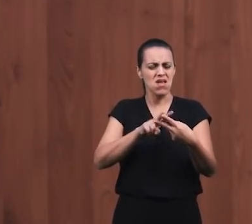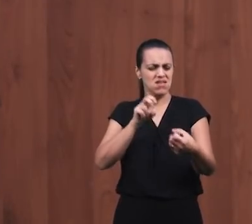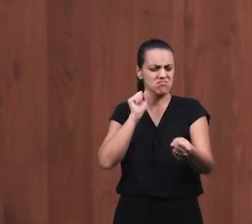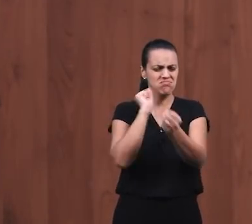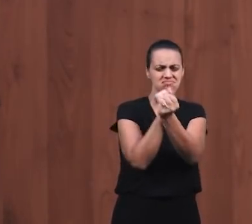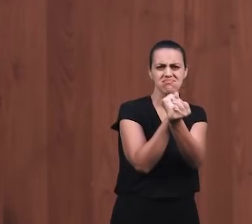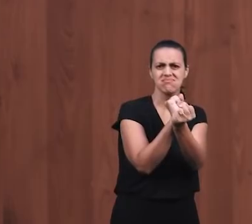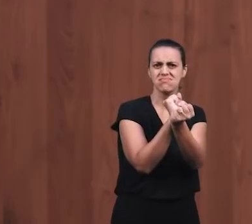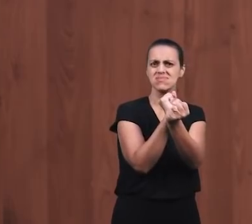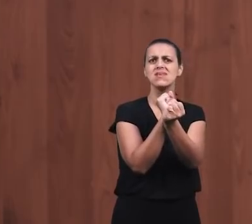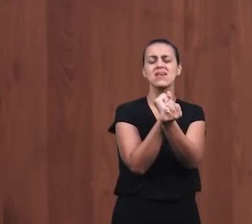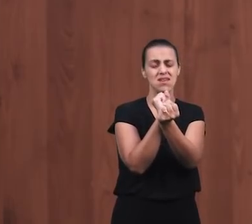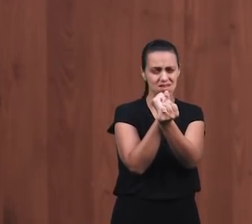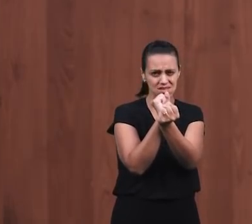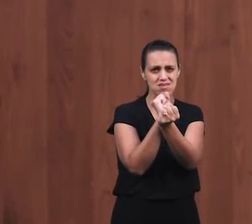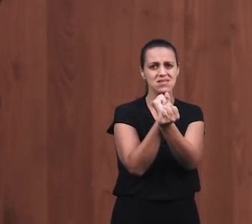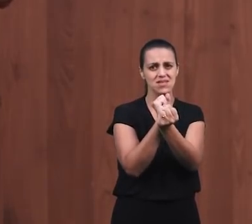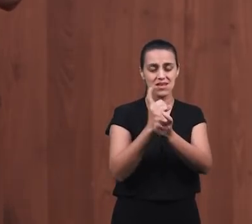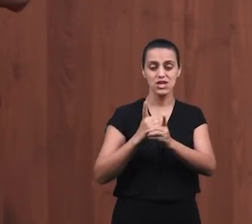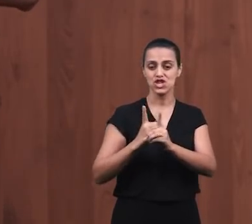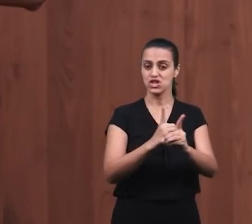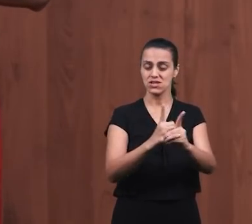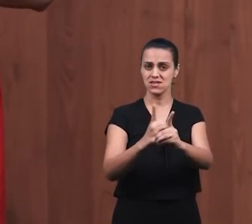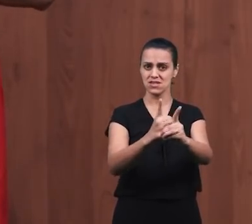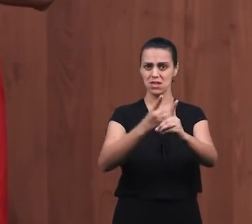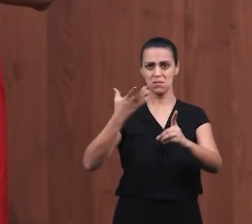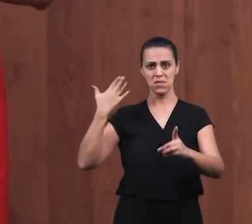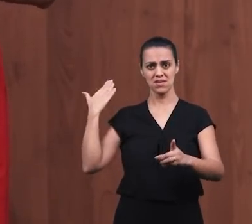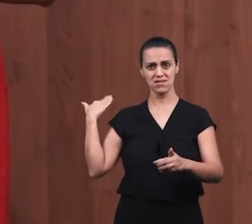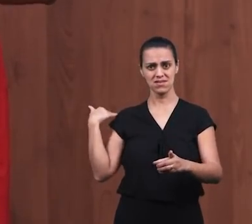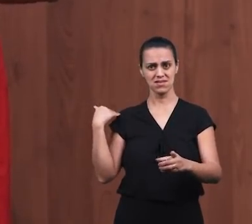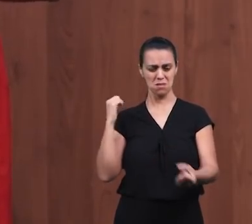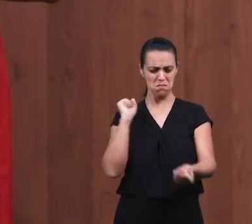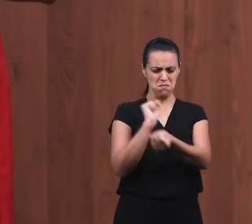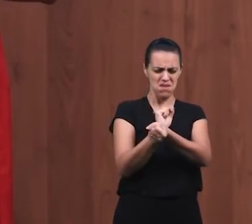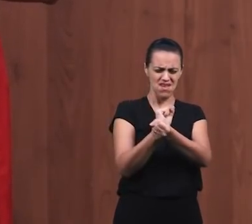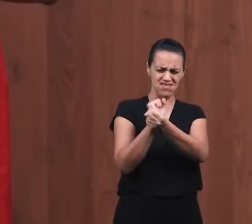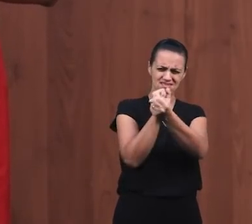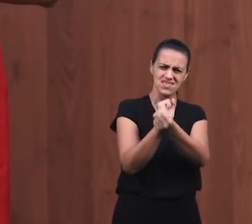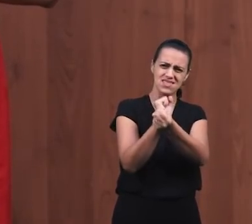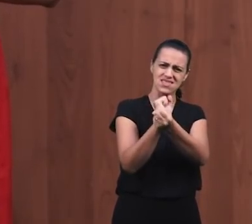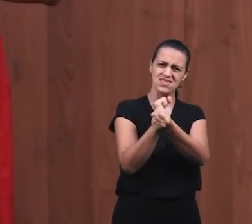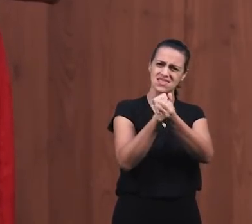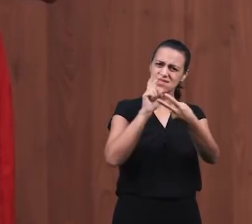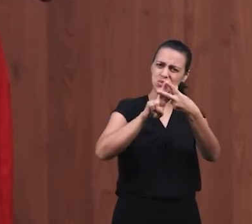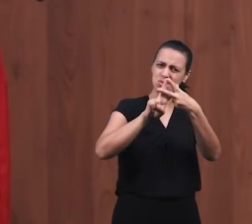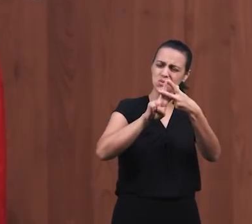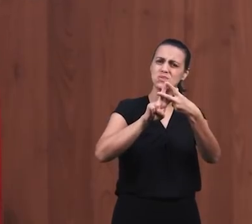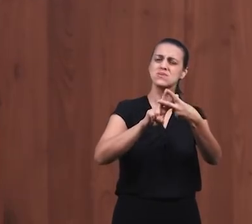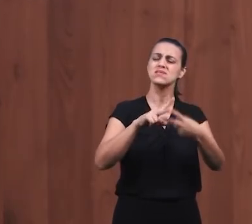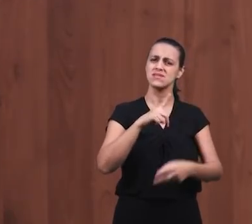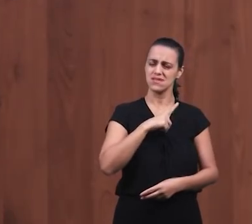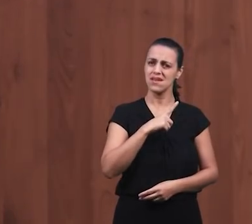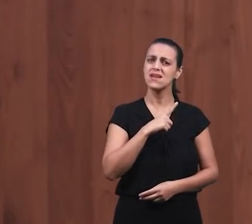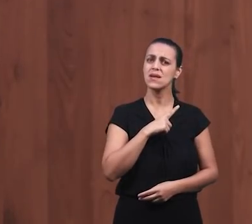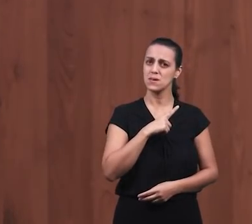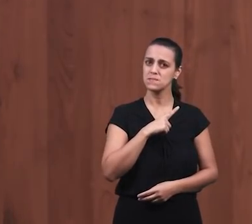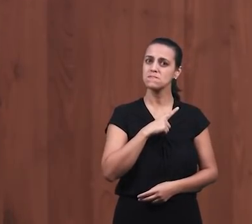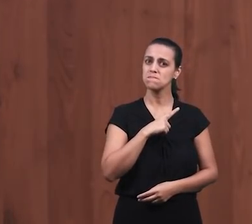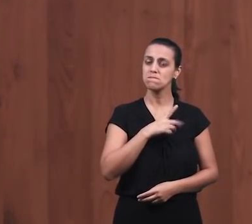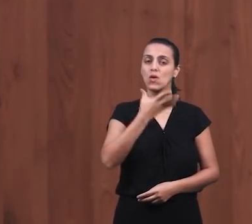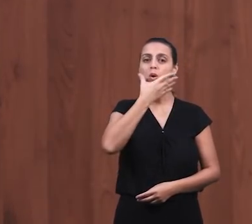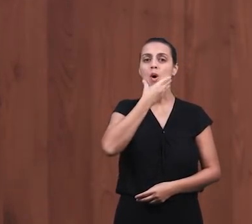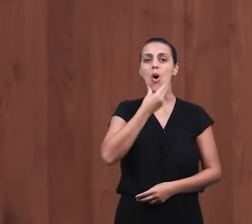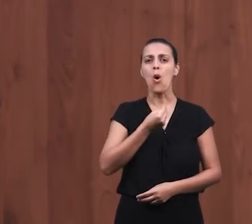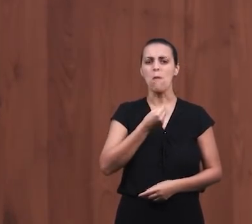Muitas pessoas, muitos discípulos de Jesus, aqueles que falavam, estavam sendo presos. Um daqueles que perseguiam a igreja